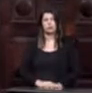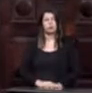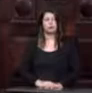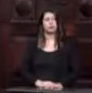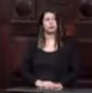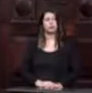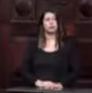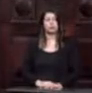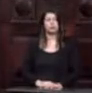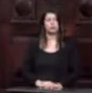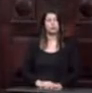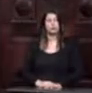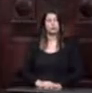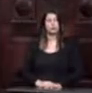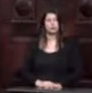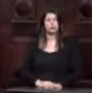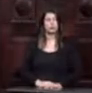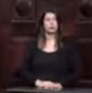10 minutos, presidente.